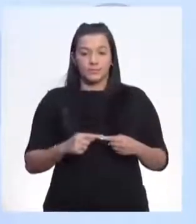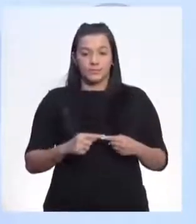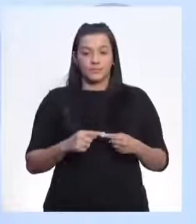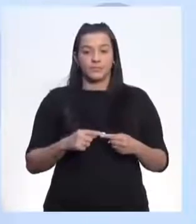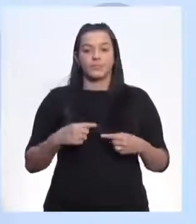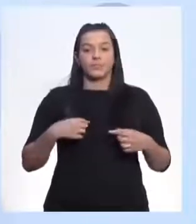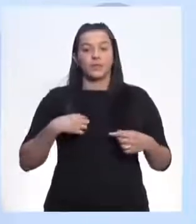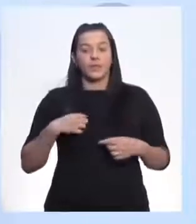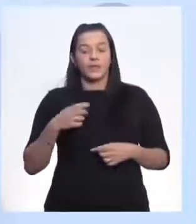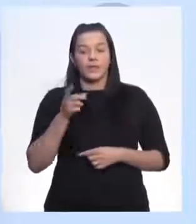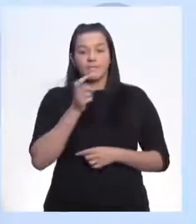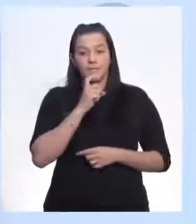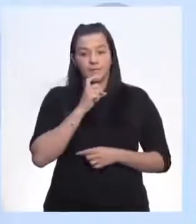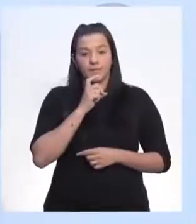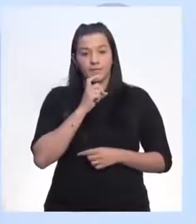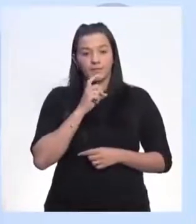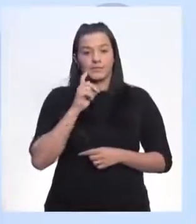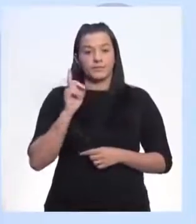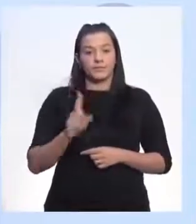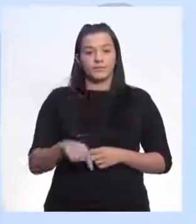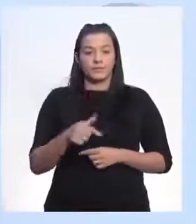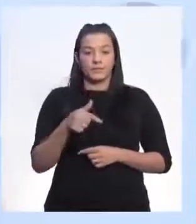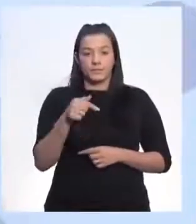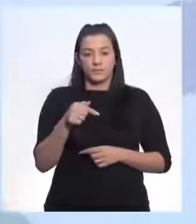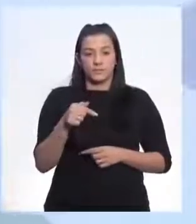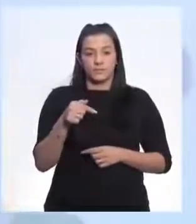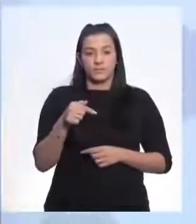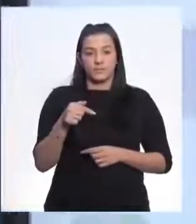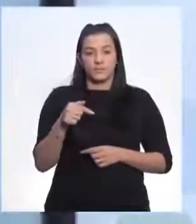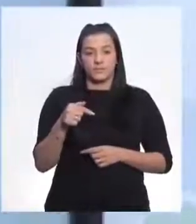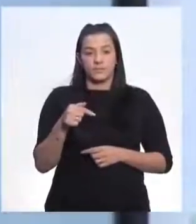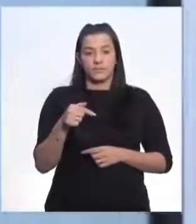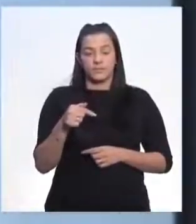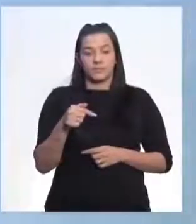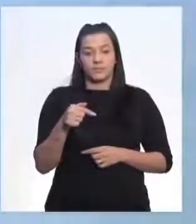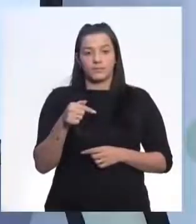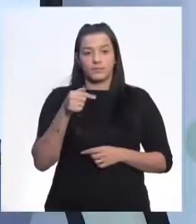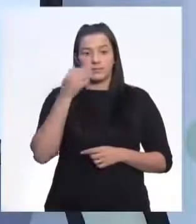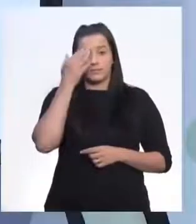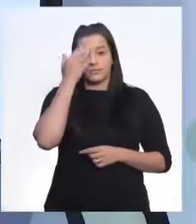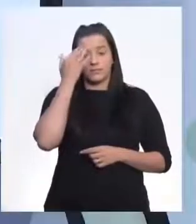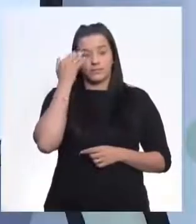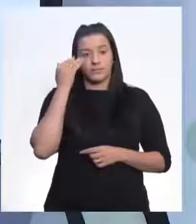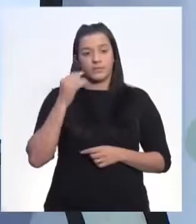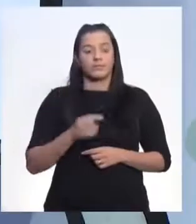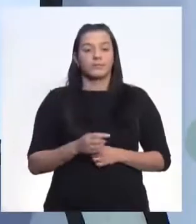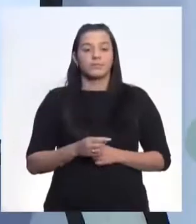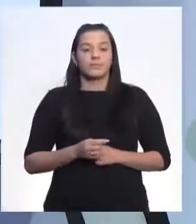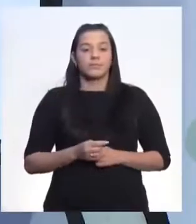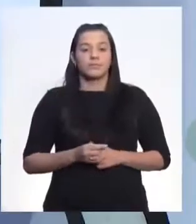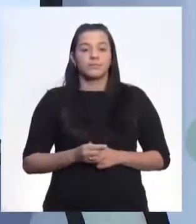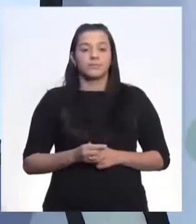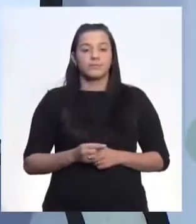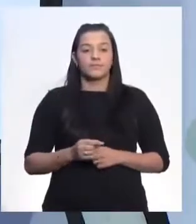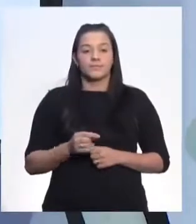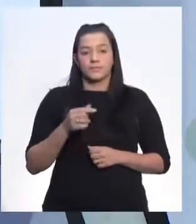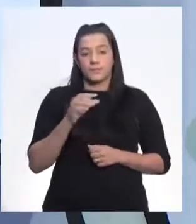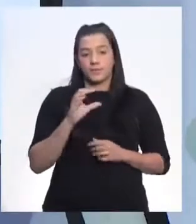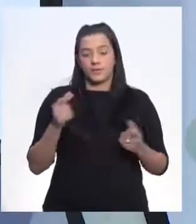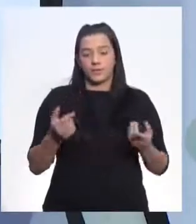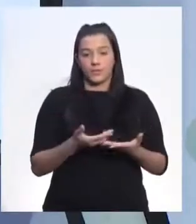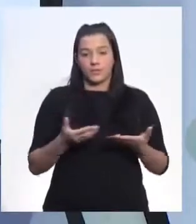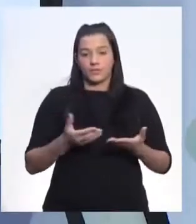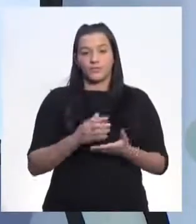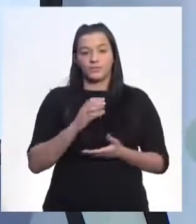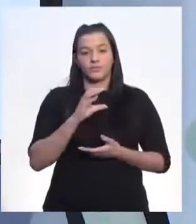camisetas verdes, que são 7, certo, professora Roberta? Isso mesmo, são 7 verdes. De 3 em